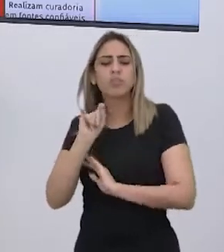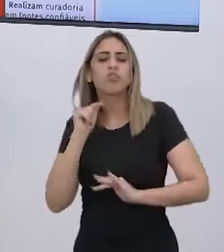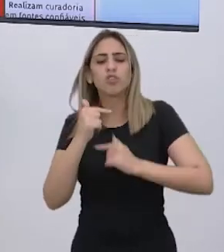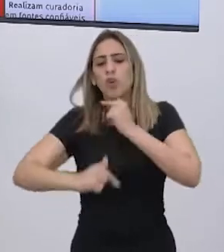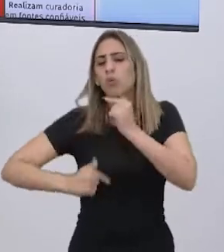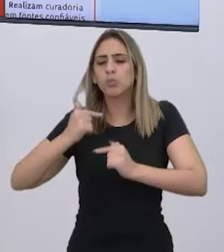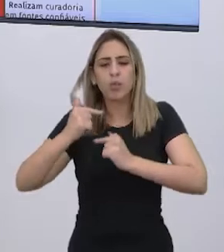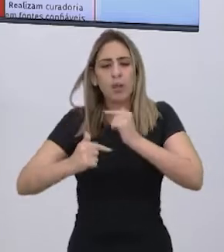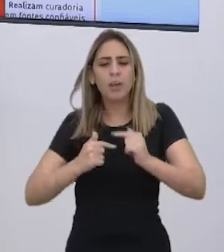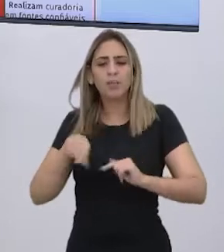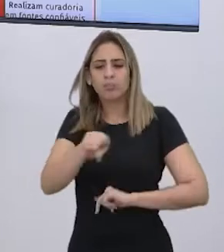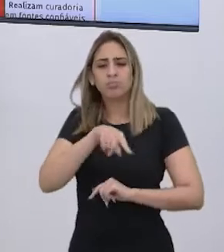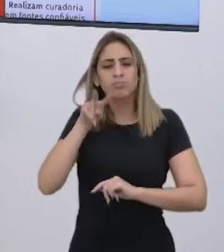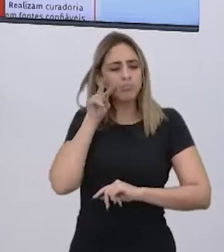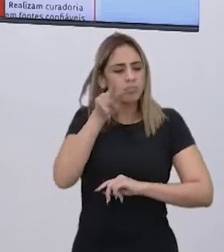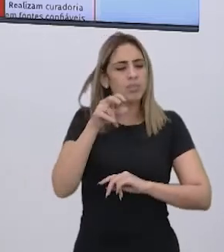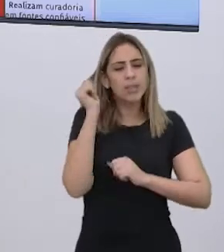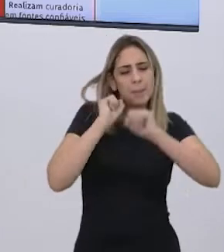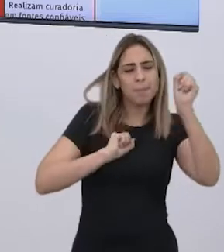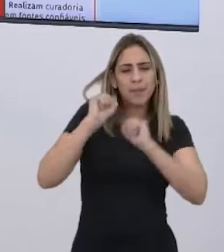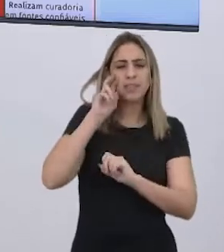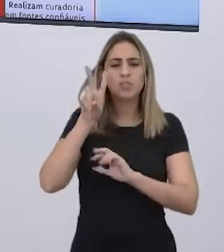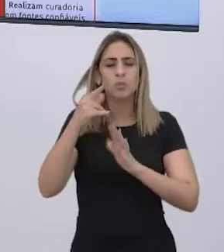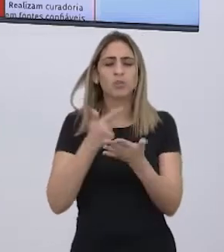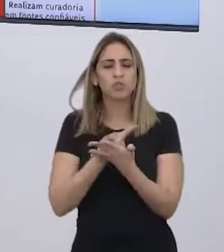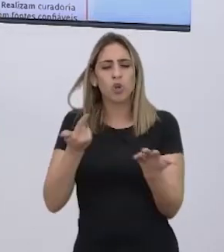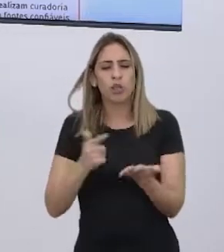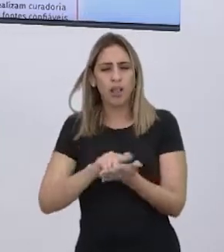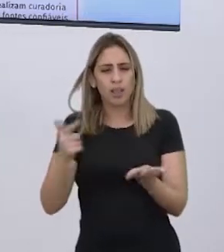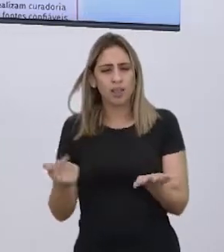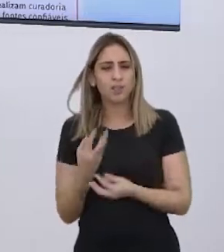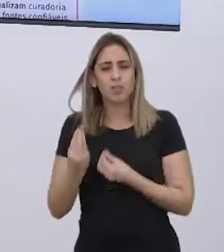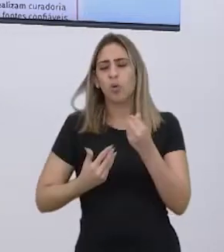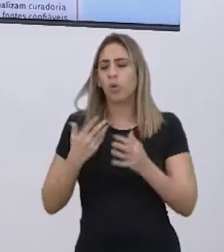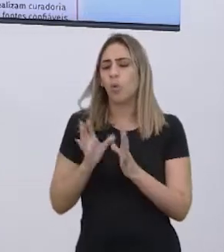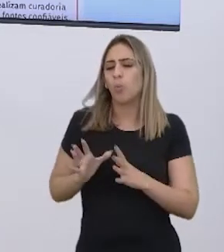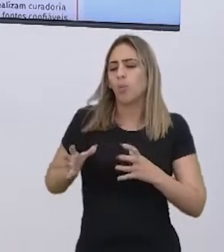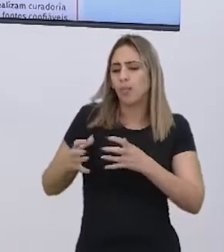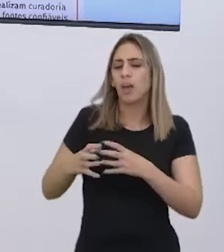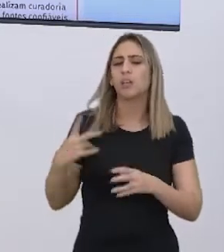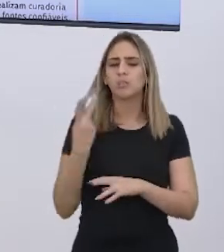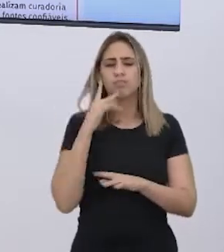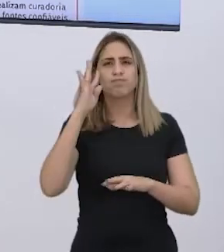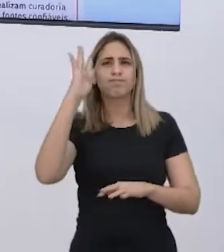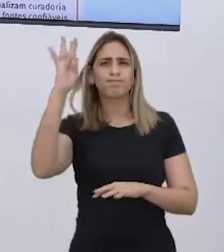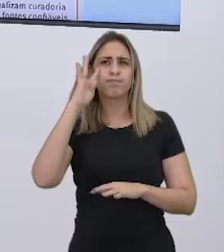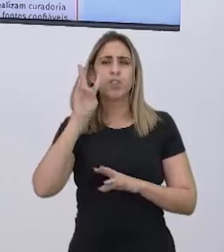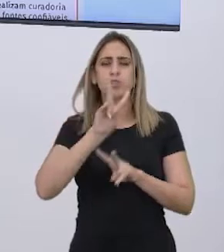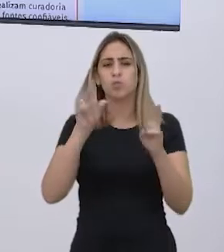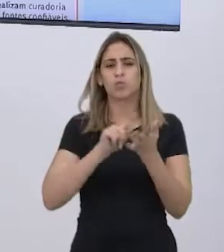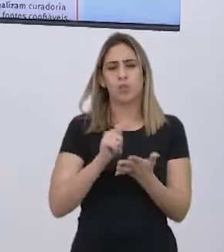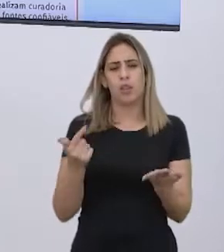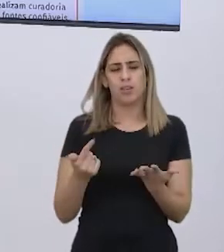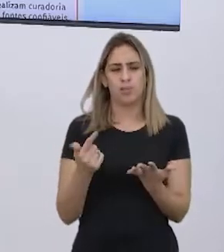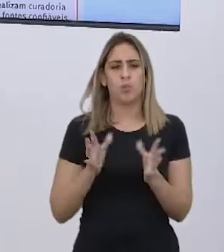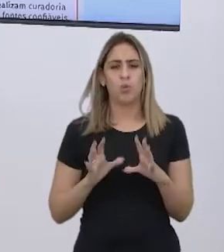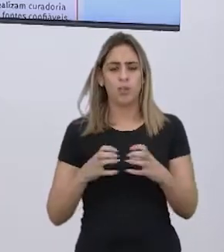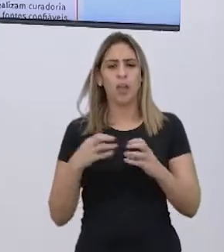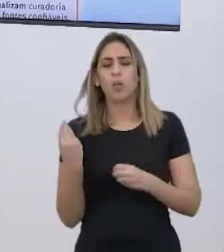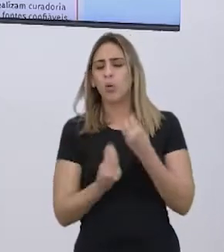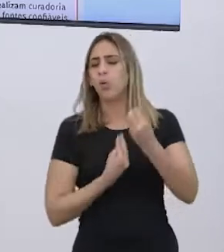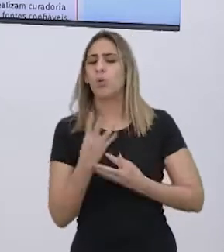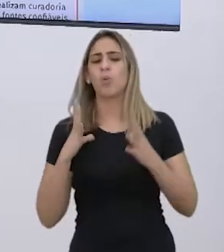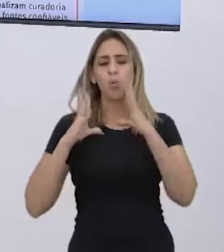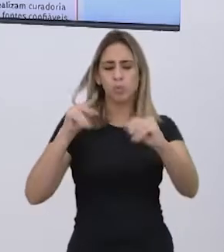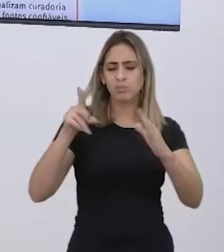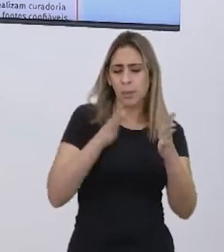né, de observatórios de imprensa sobre o jornalismo comunitário, né? Refletir sobre o jornalismo comunitário. Então, como